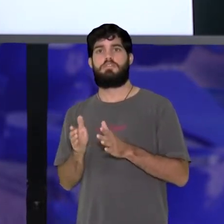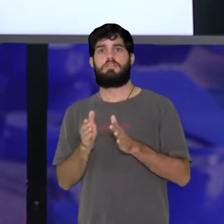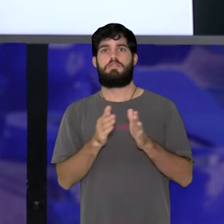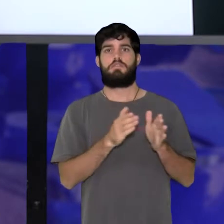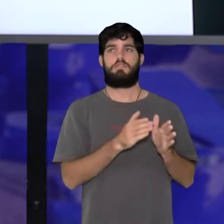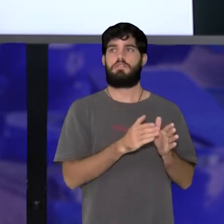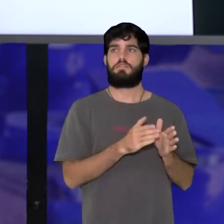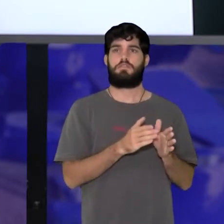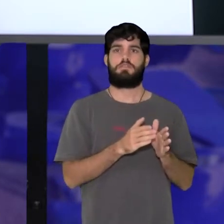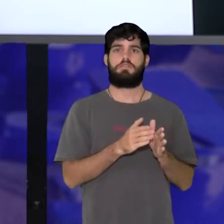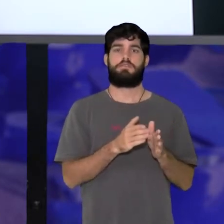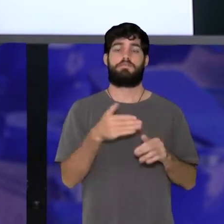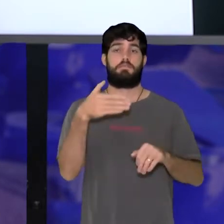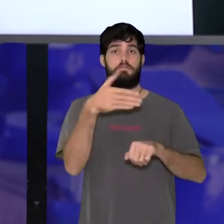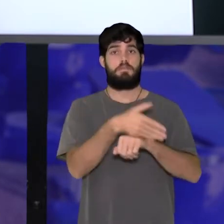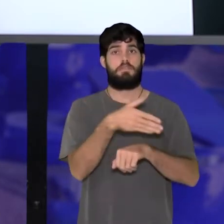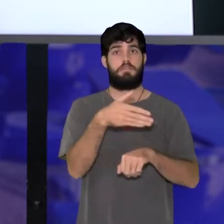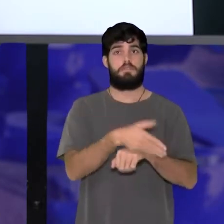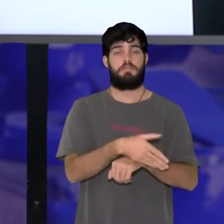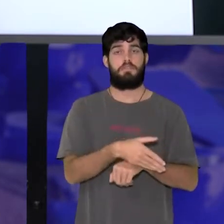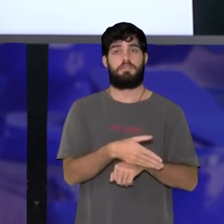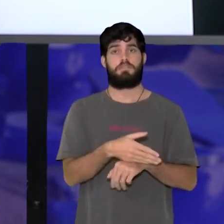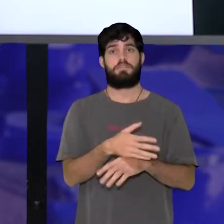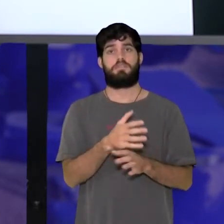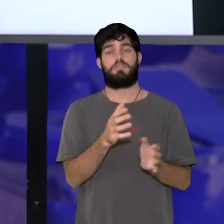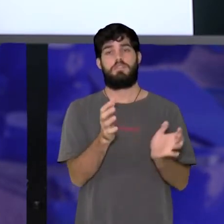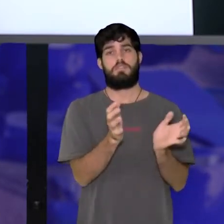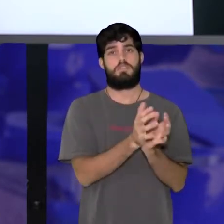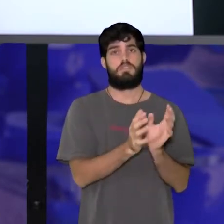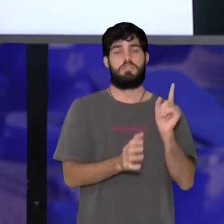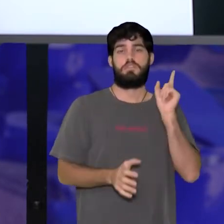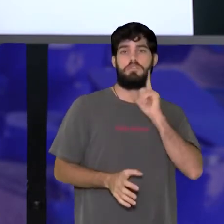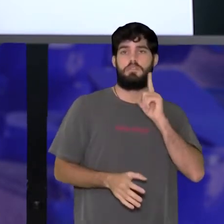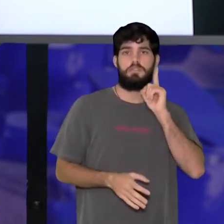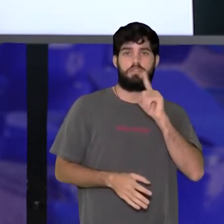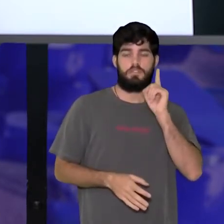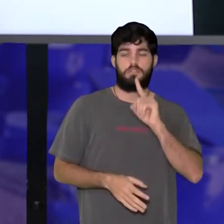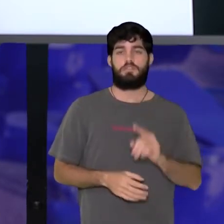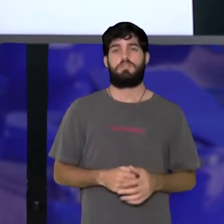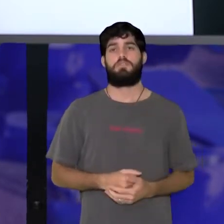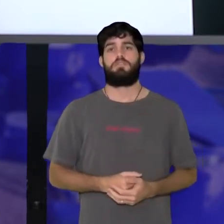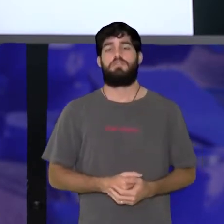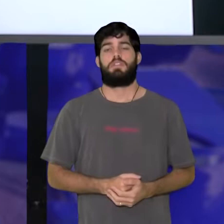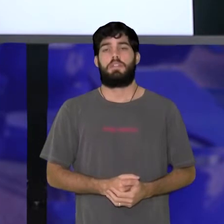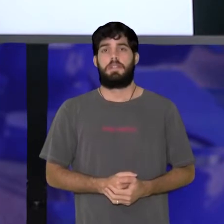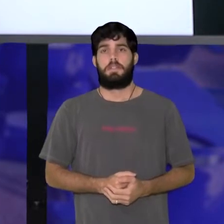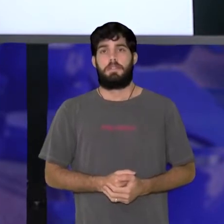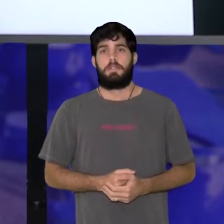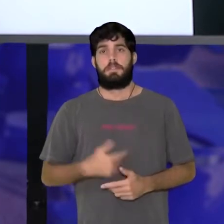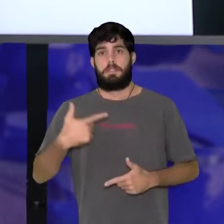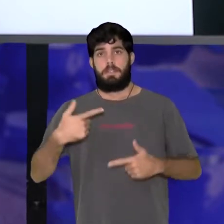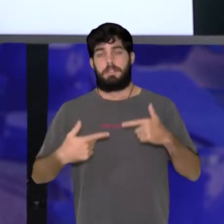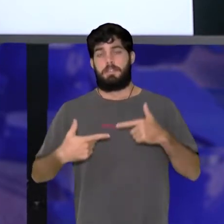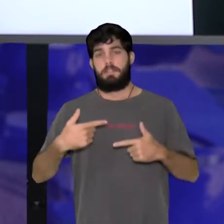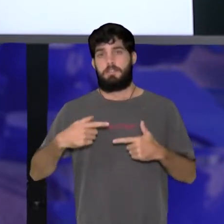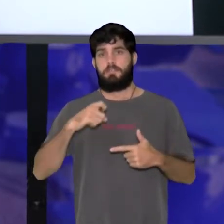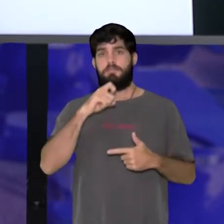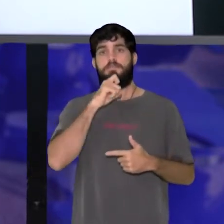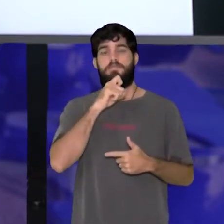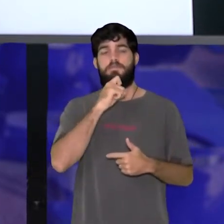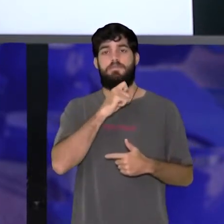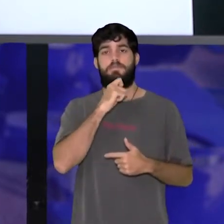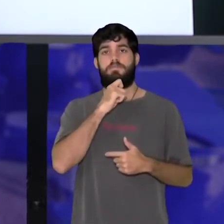quê? Passam a fazer parte do bloco dos Estados Unidos. A Guerra Fria, portanto, é uma